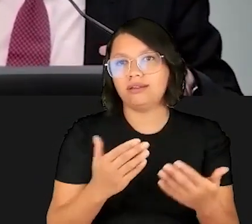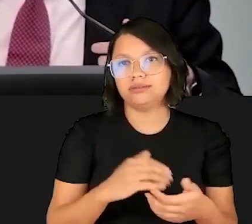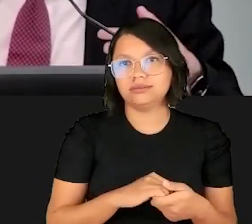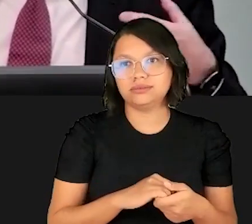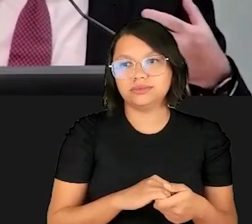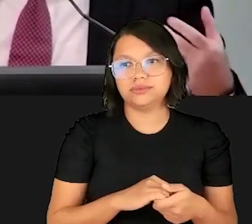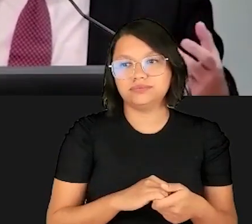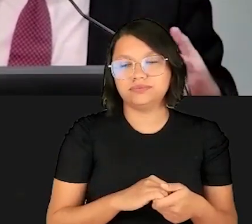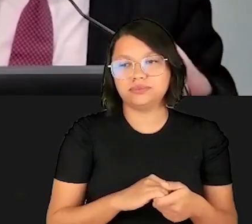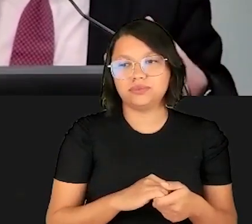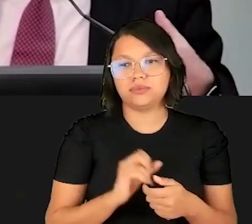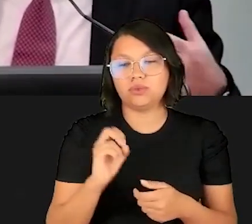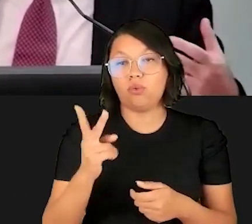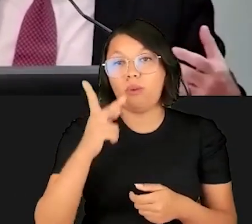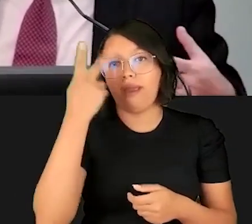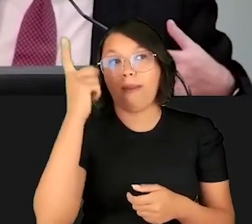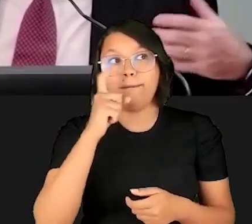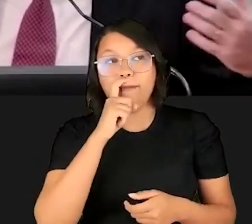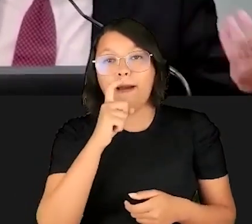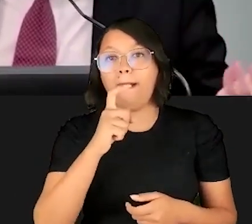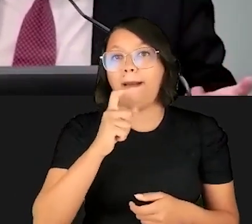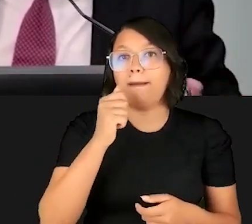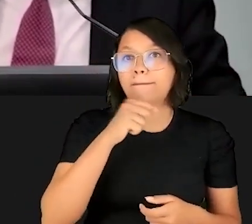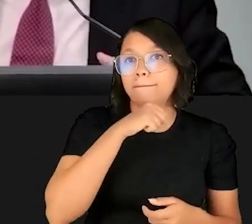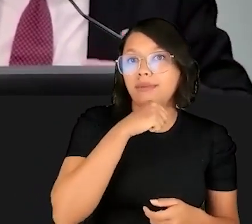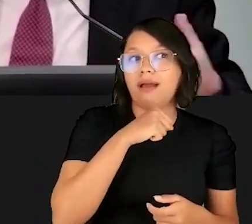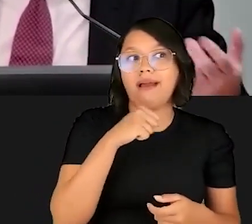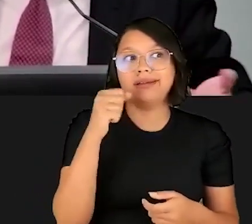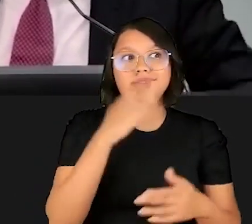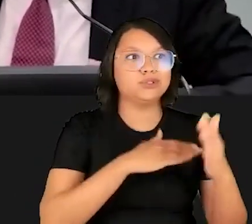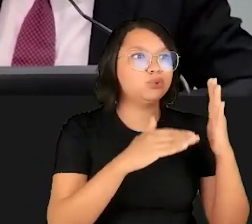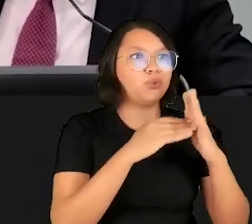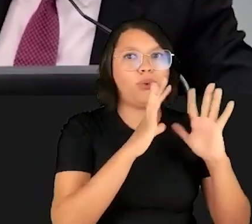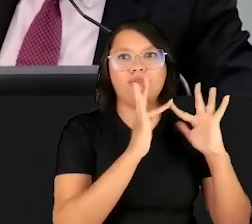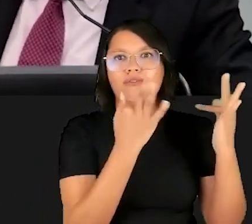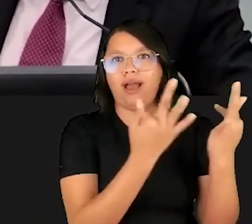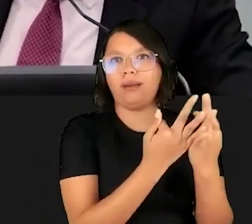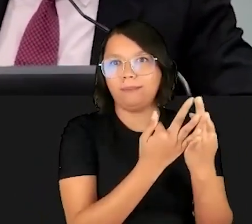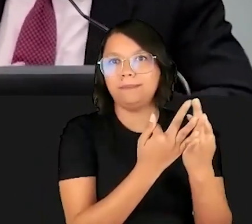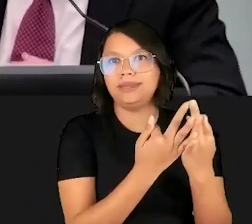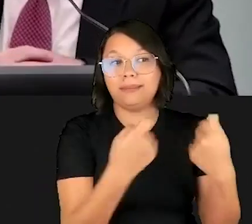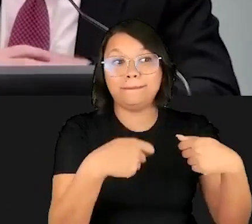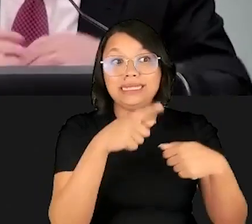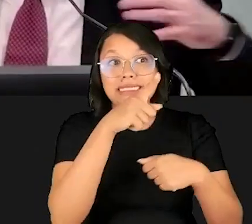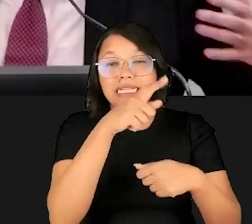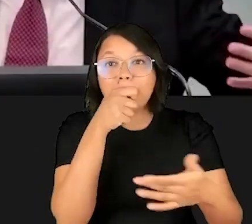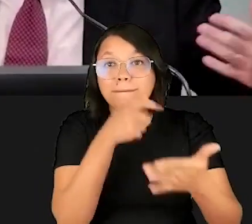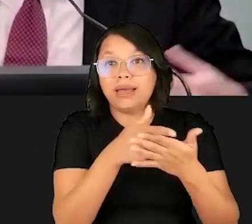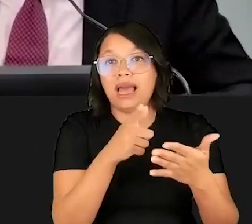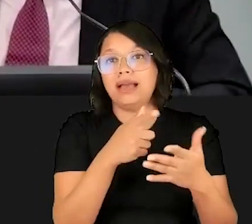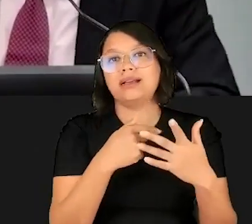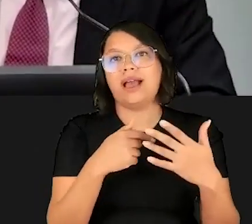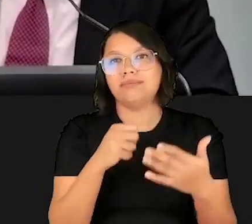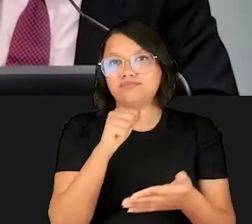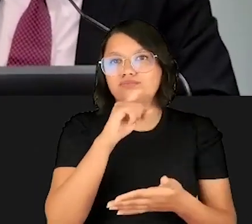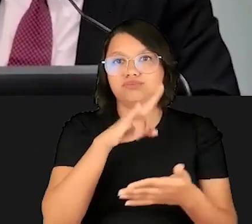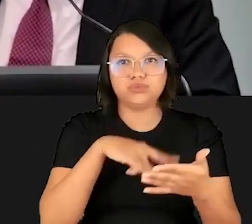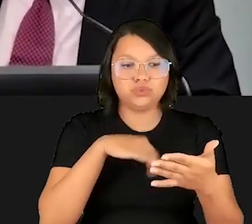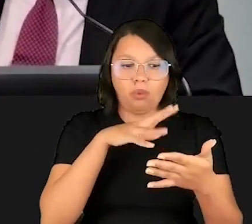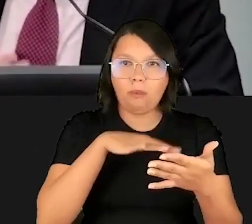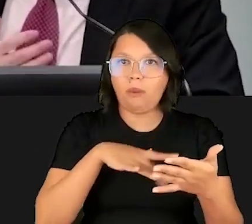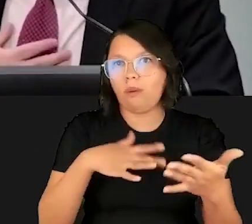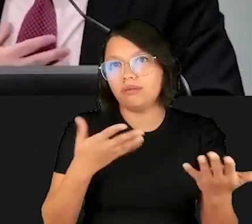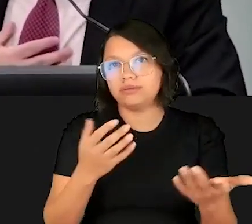ele é aquele patriarca ou a matriarca que todos dependem, ele é a pessoa que tem toda a família ao redor,